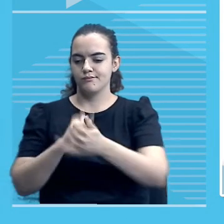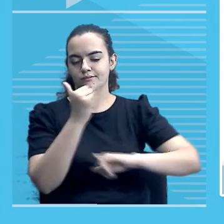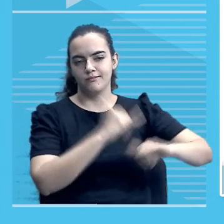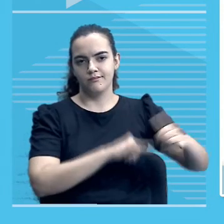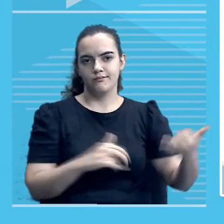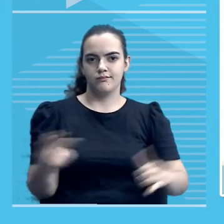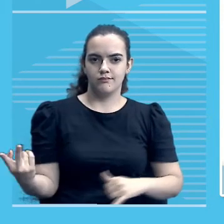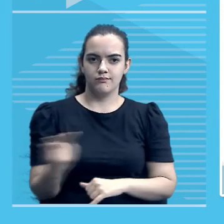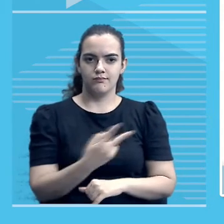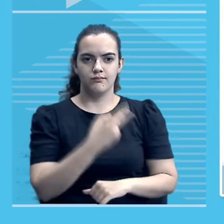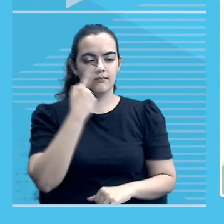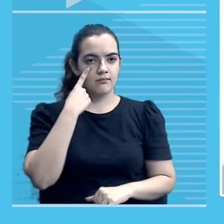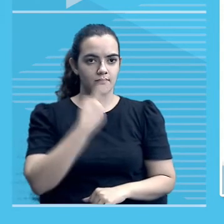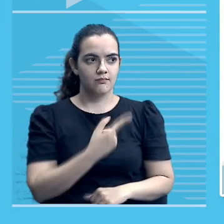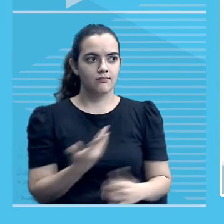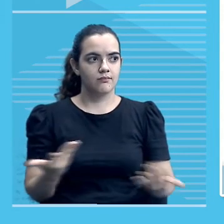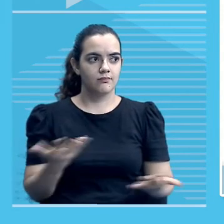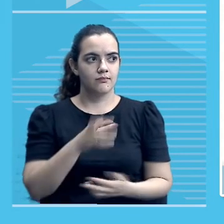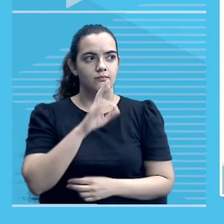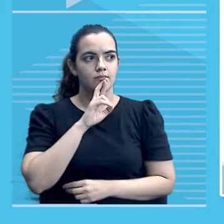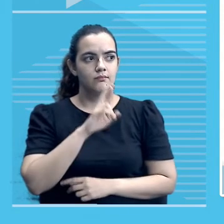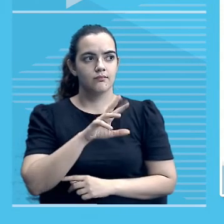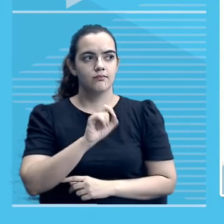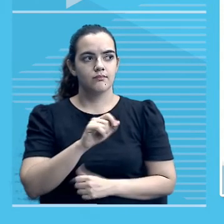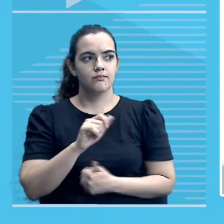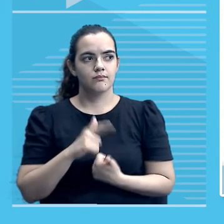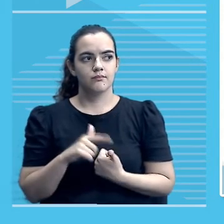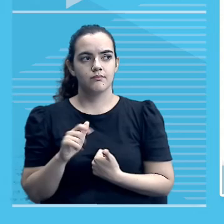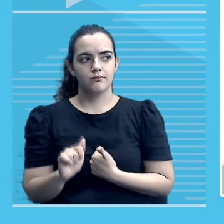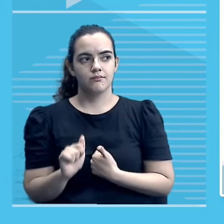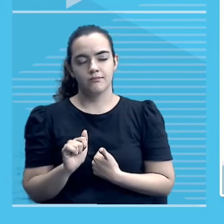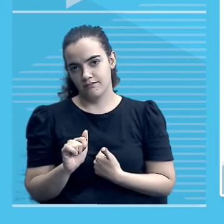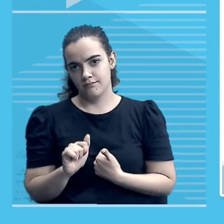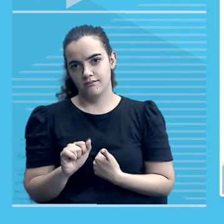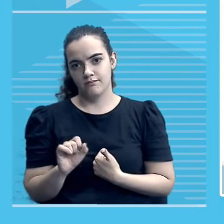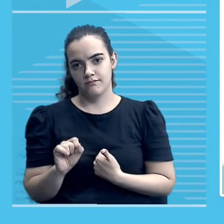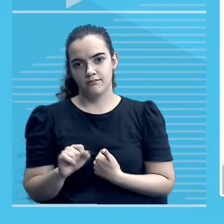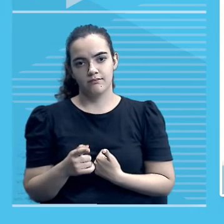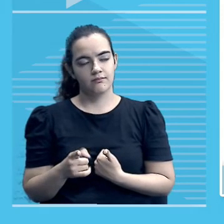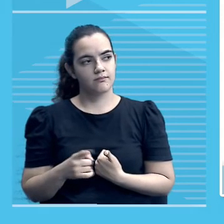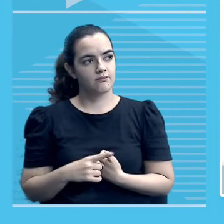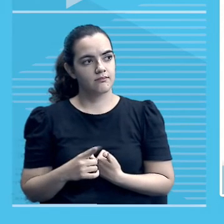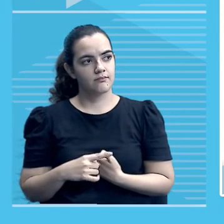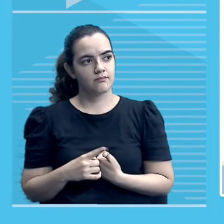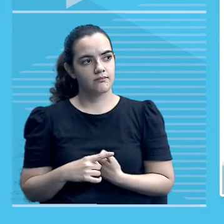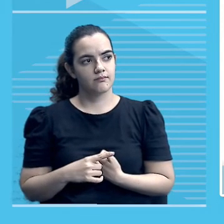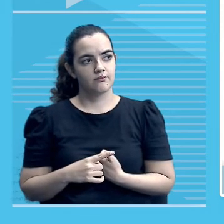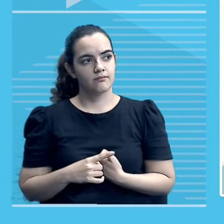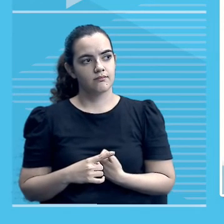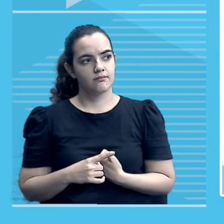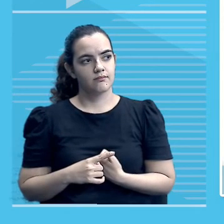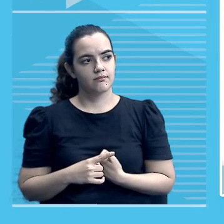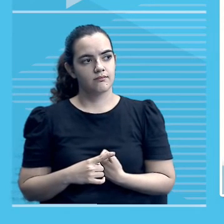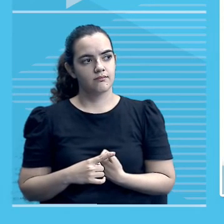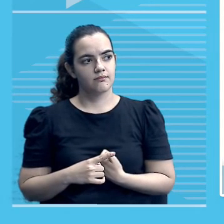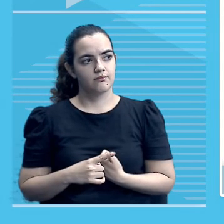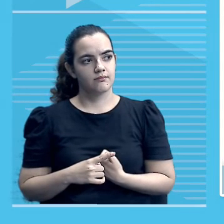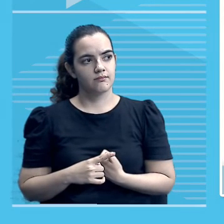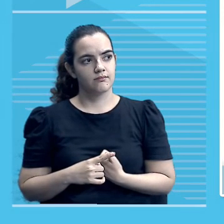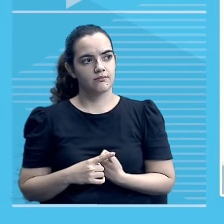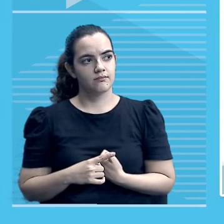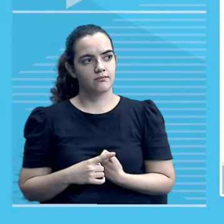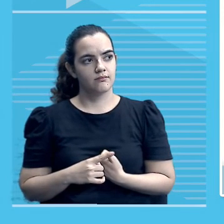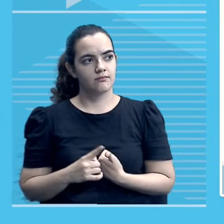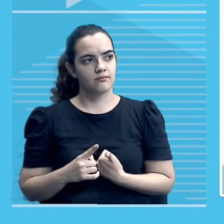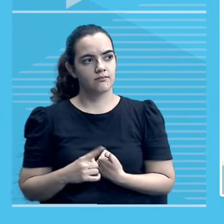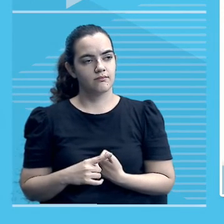químicos. A resposta aqui, pessoal, é o sulfeto de alumínio. E qual é a fórmula, professor? Deixa eu colocar para vocês aqui a